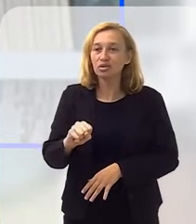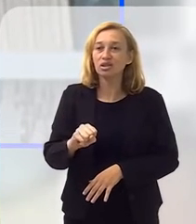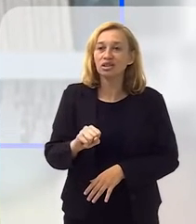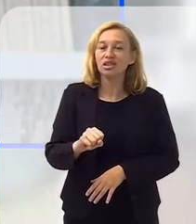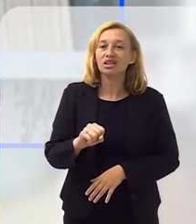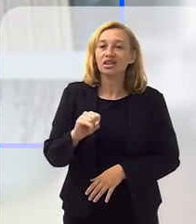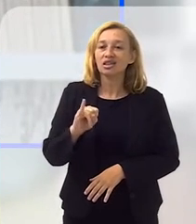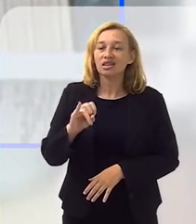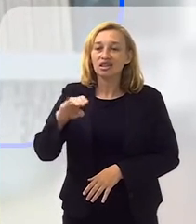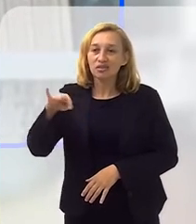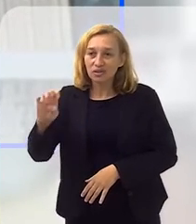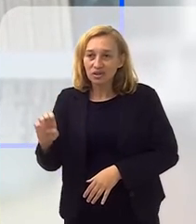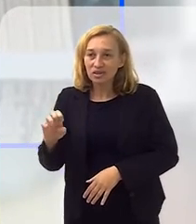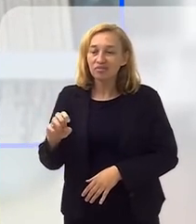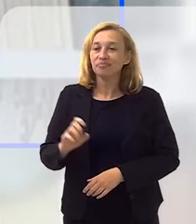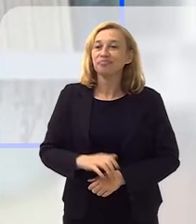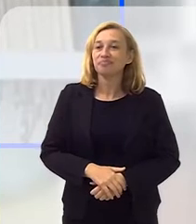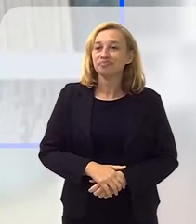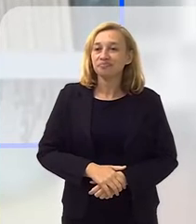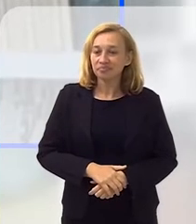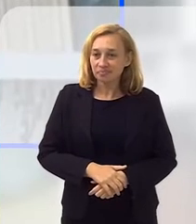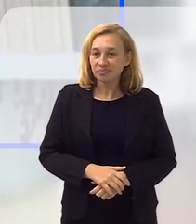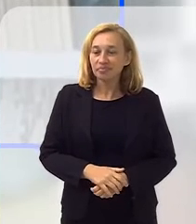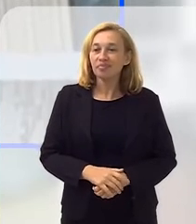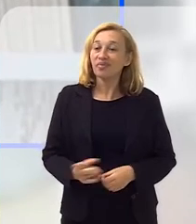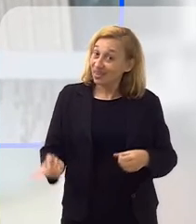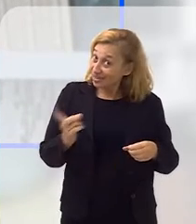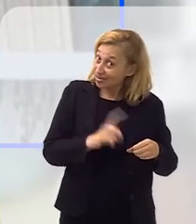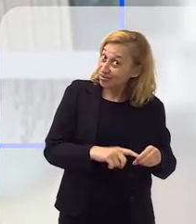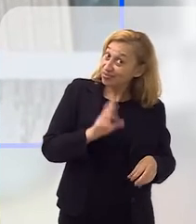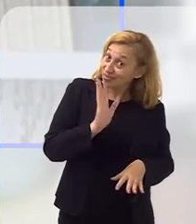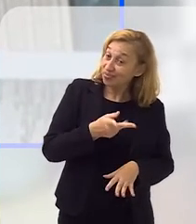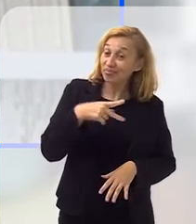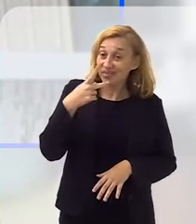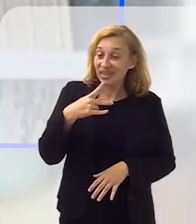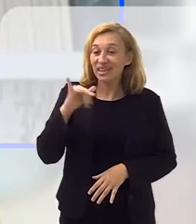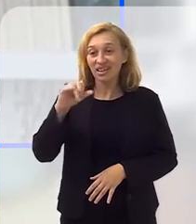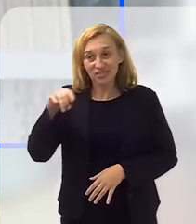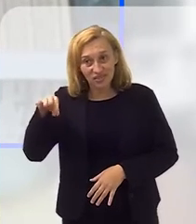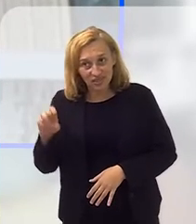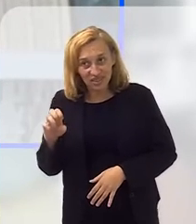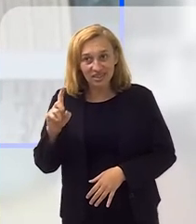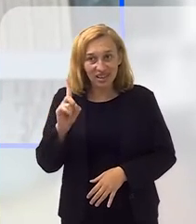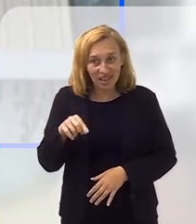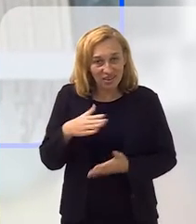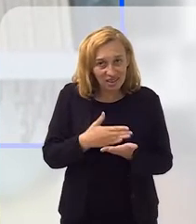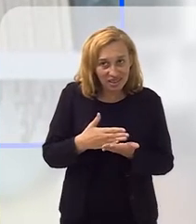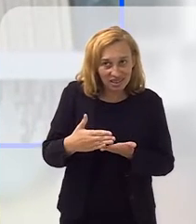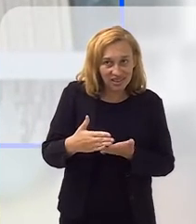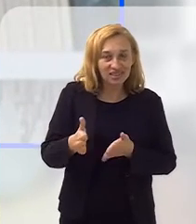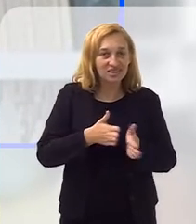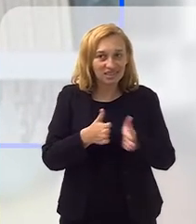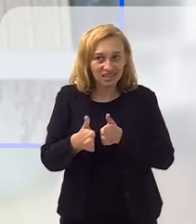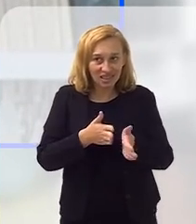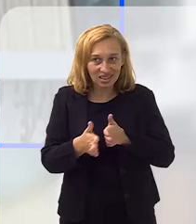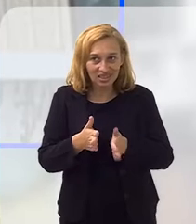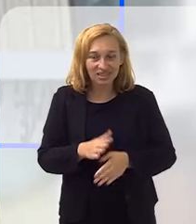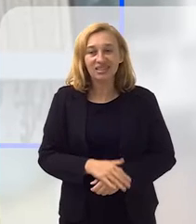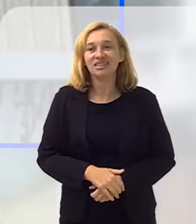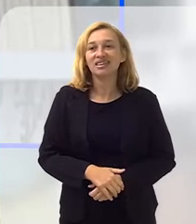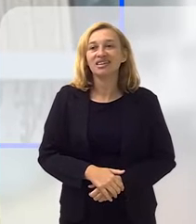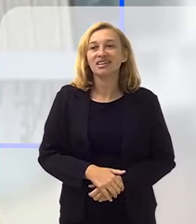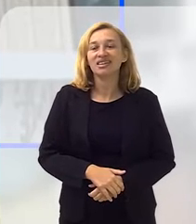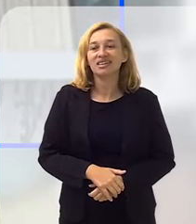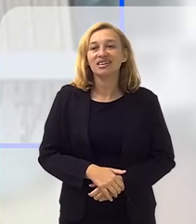o Sonho Meu de Dona Ivone e Delcio Carvalho no disco. E aí, voltando àquilo que eu disse, que Dona Ivone é uma pioneira do